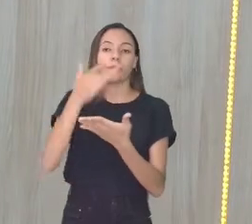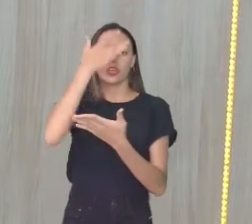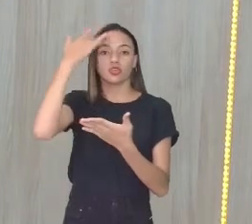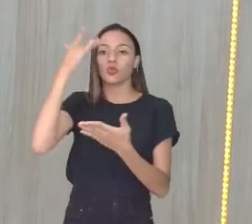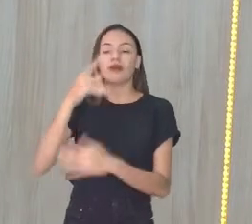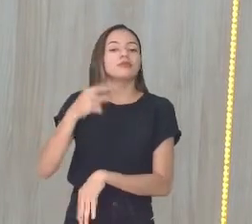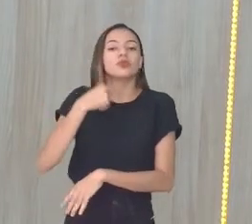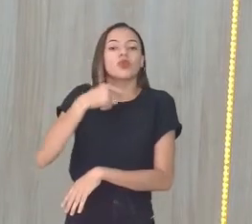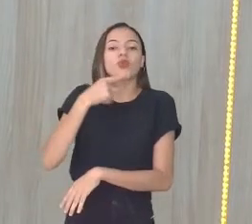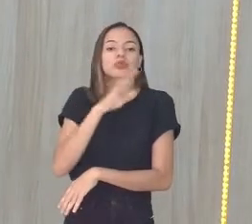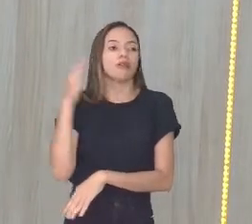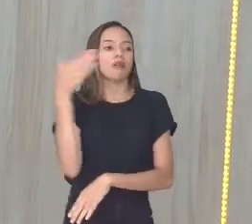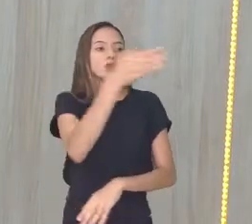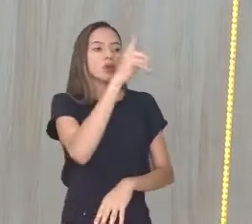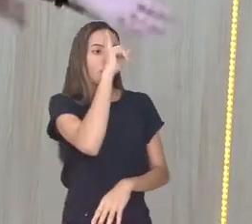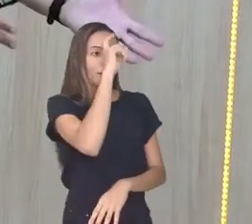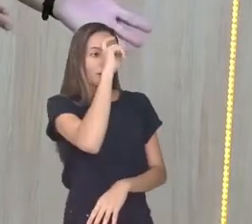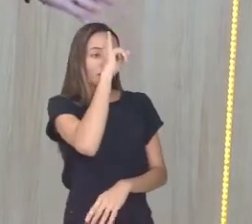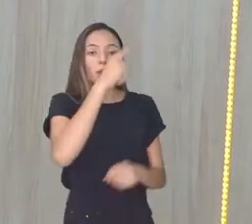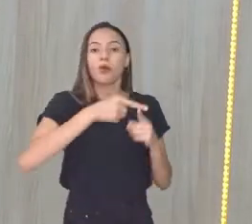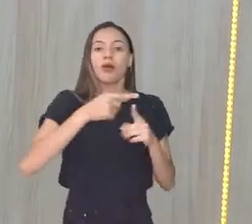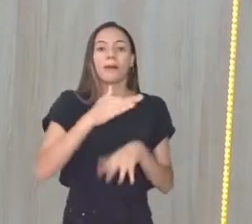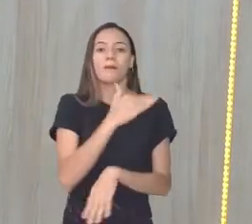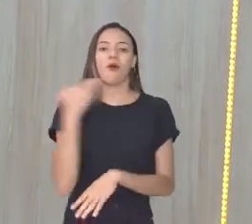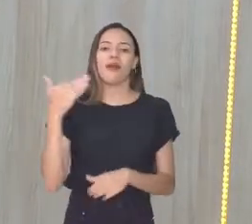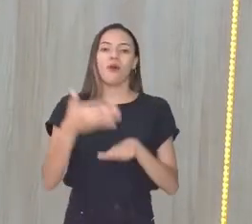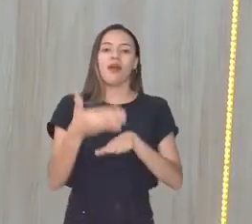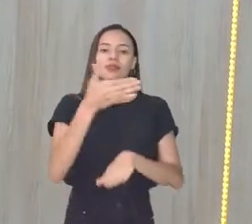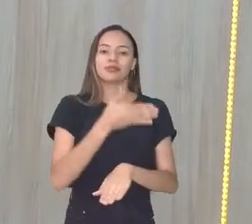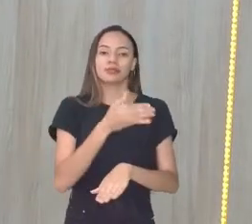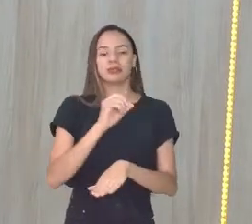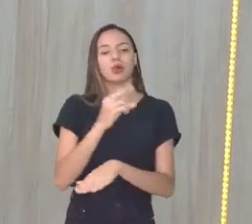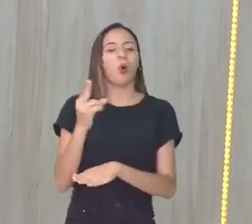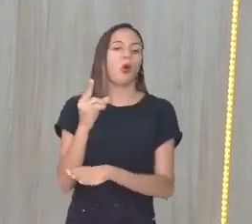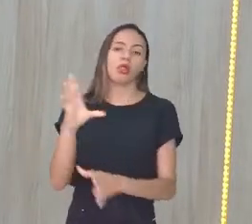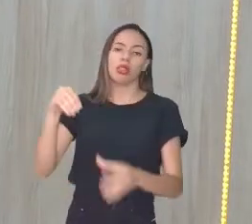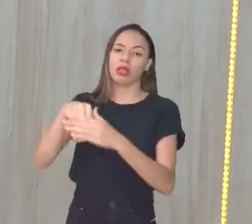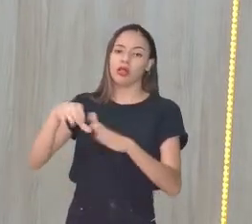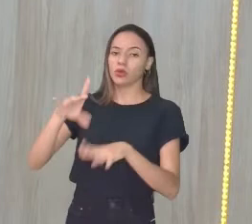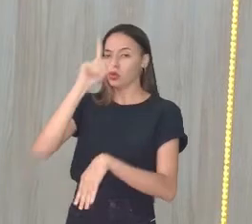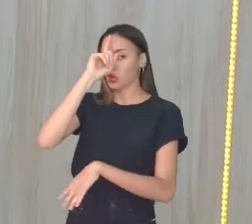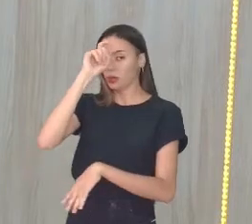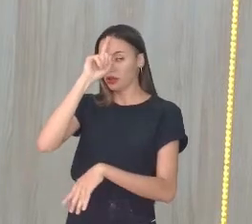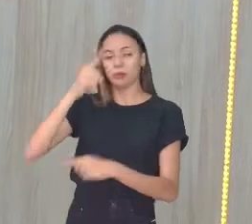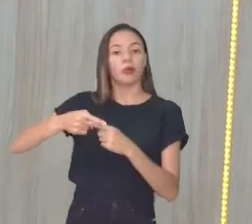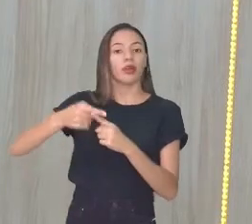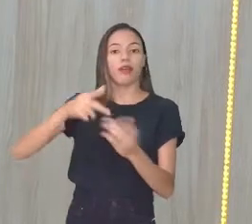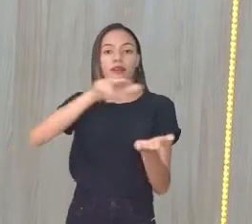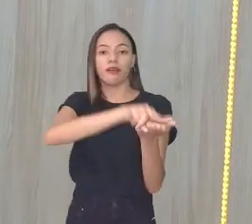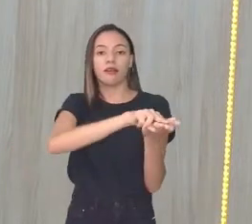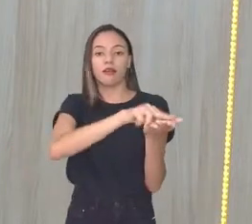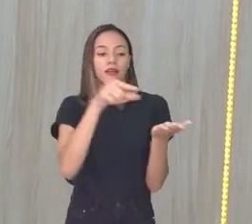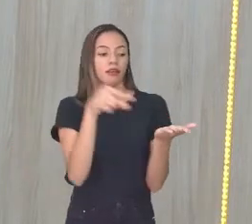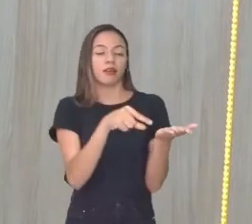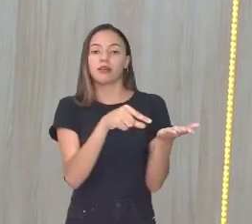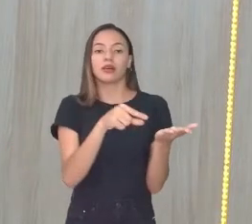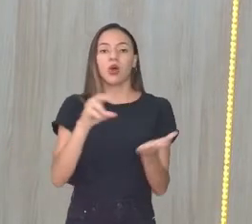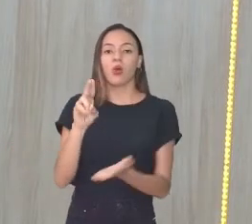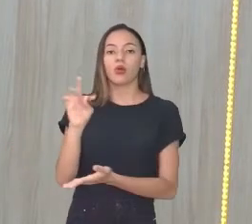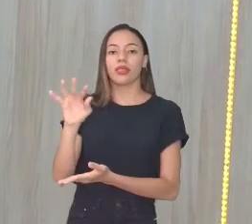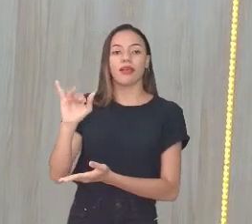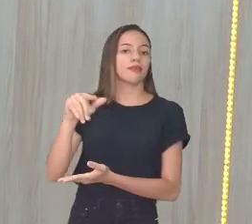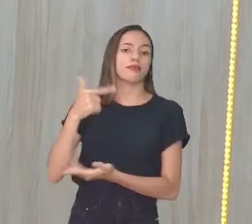no meio do caminho, morreu em casa, ou morreu no hospital porque não tinha um leito, né, de UTI própria para esse problema de